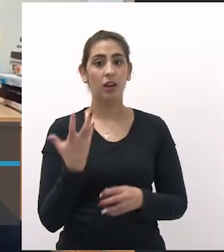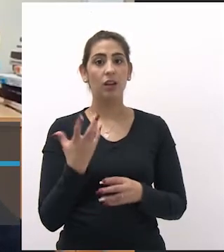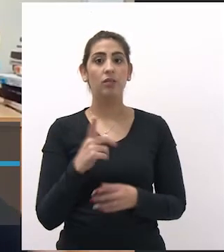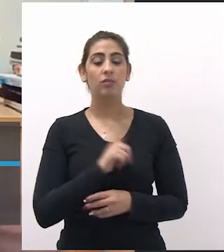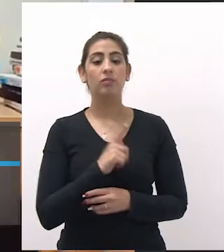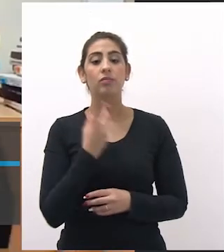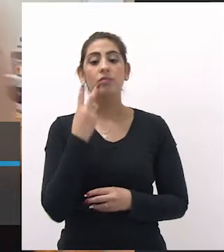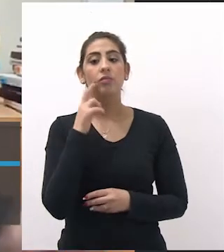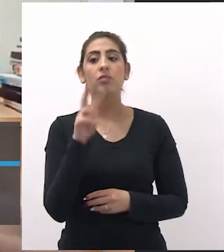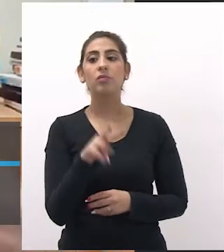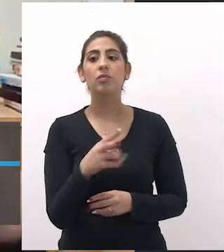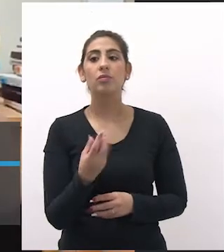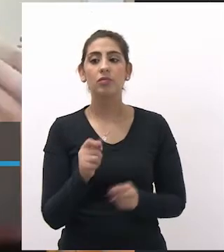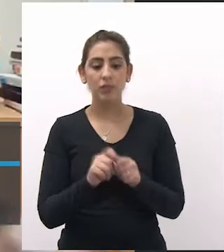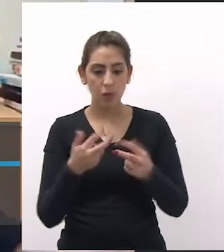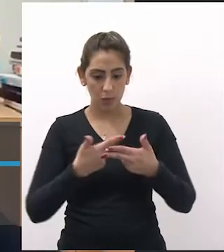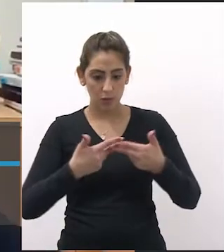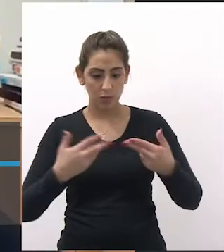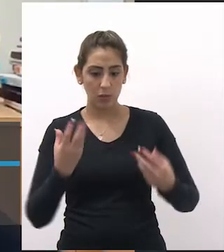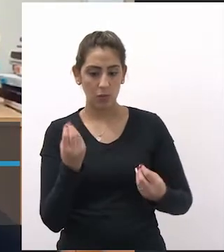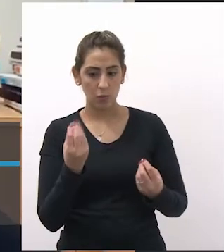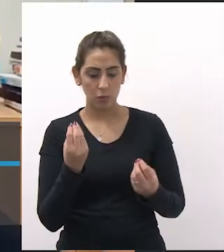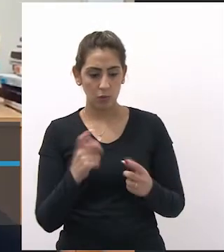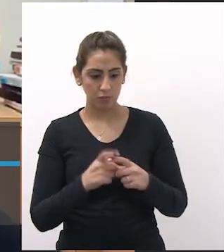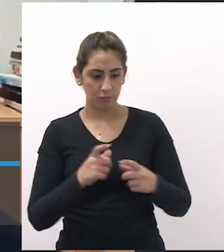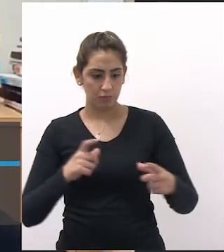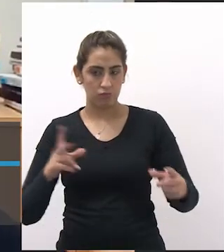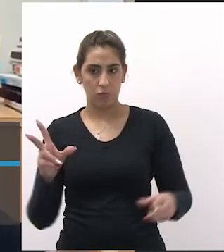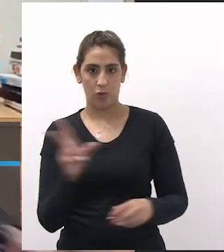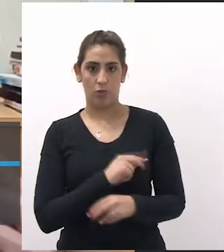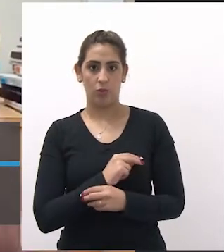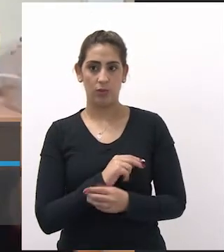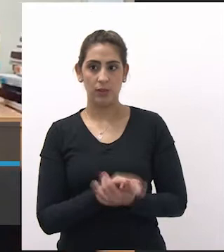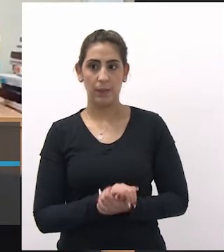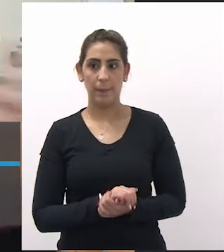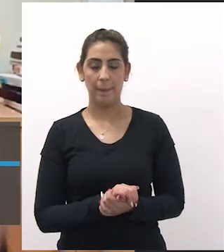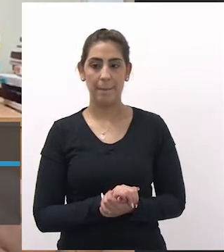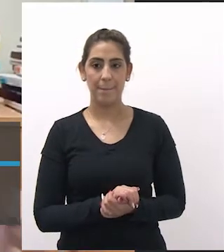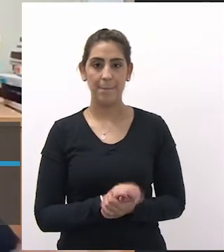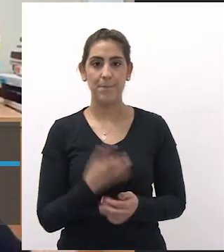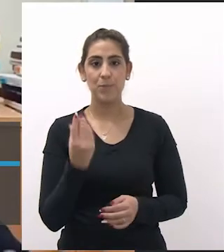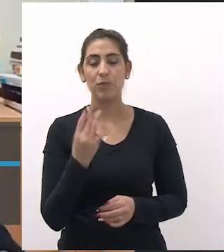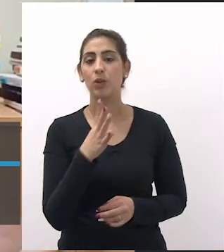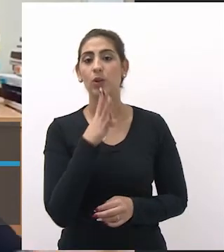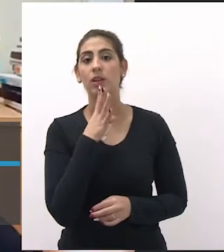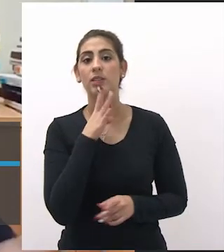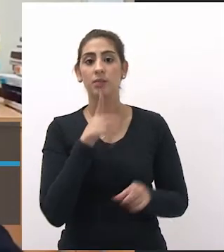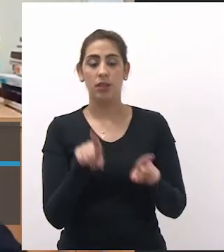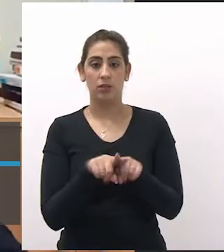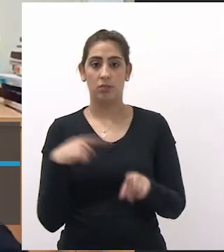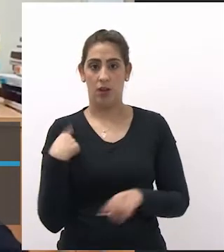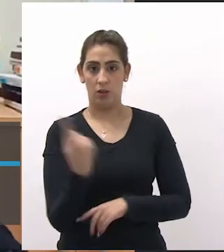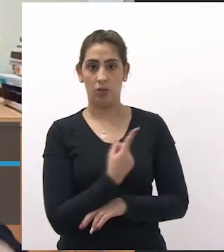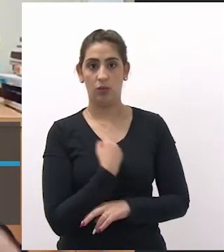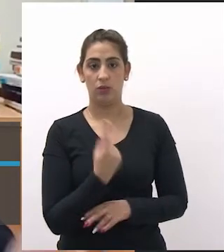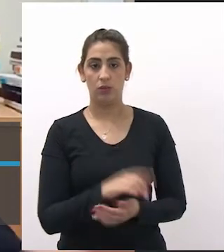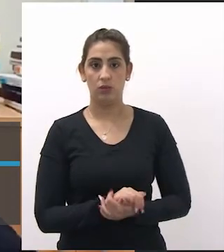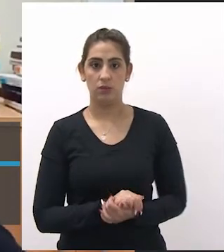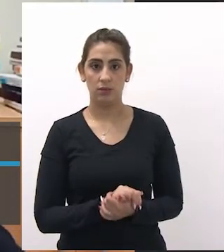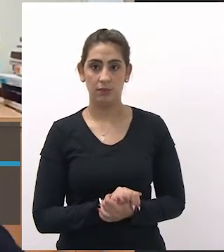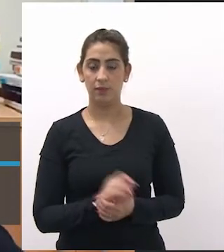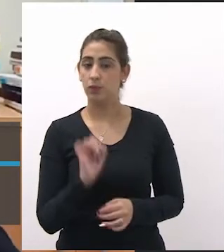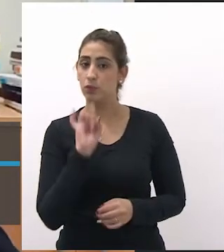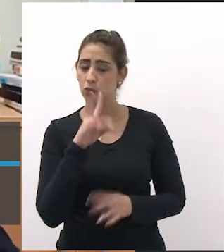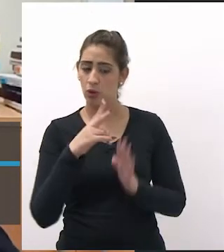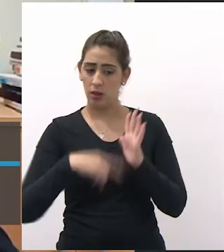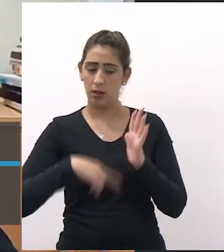muito, assim, de grande peso, e muito conhecimento para a gente, não só da